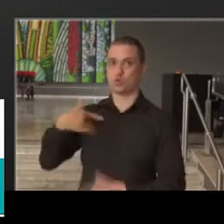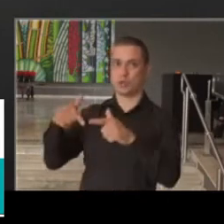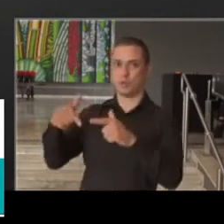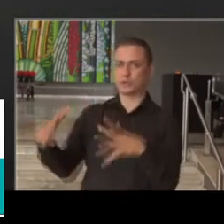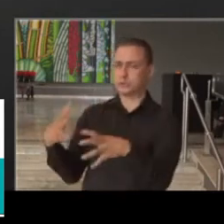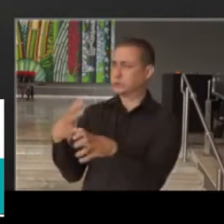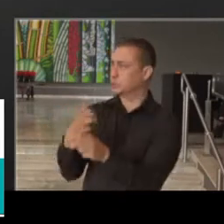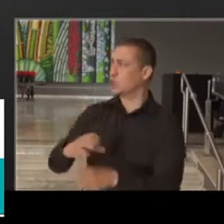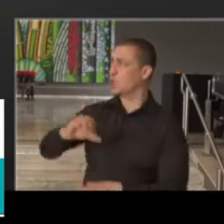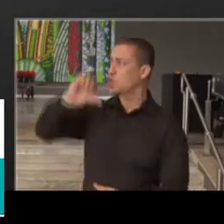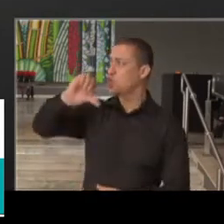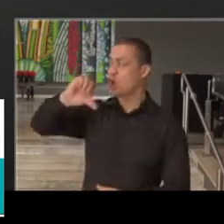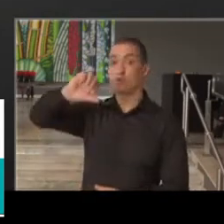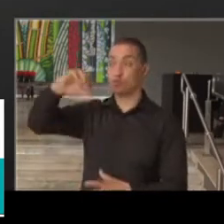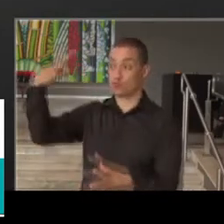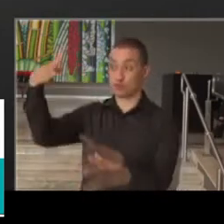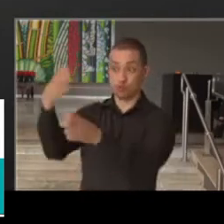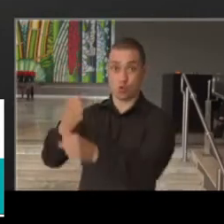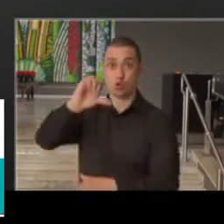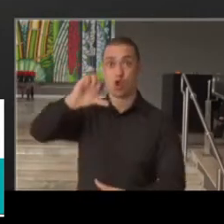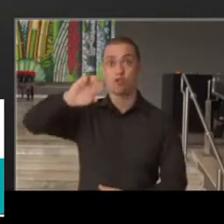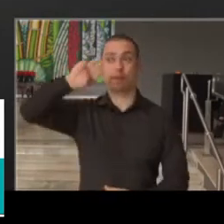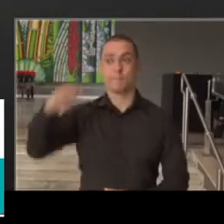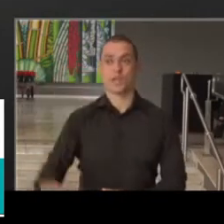de 9 milhões de pessoas.